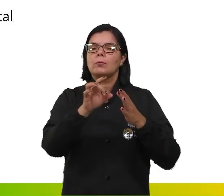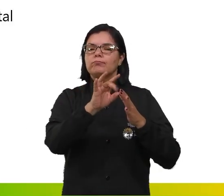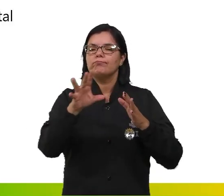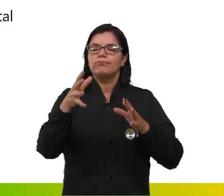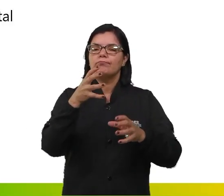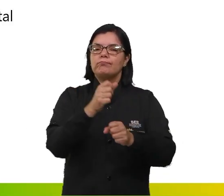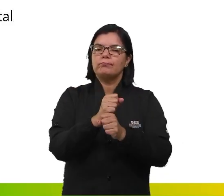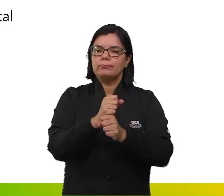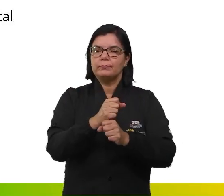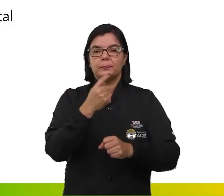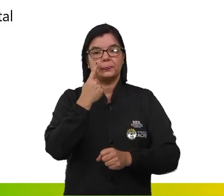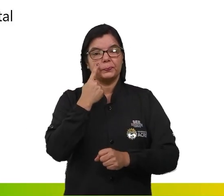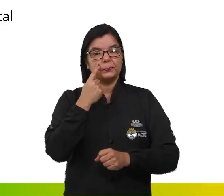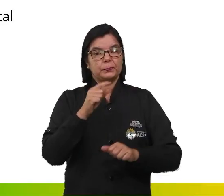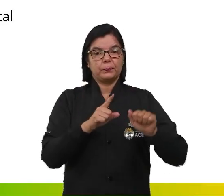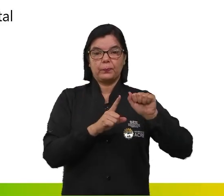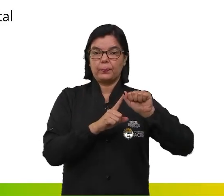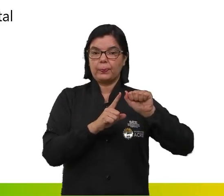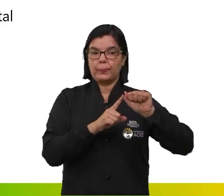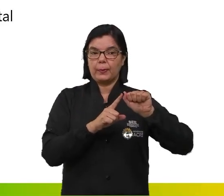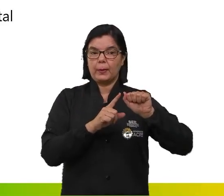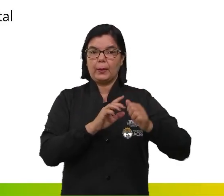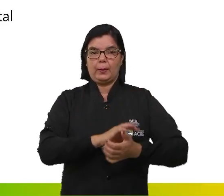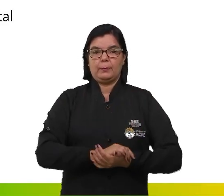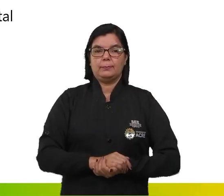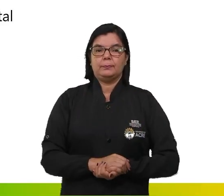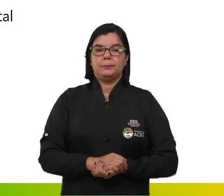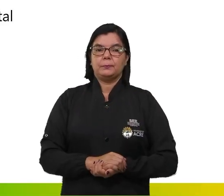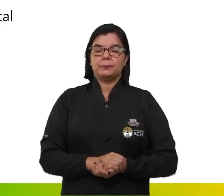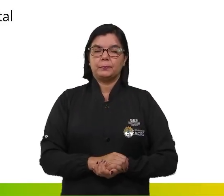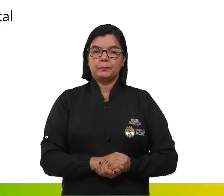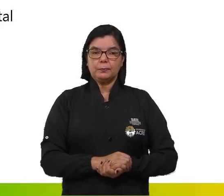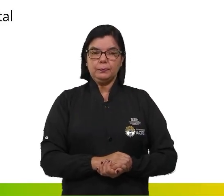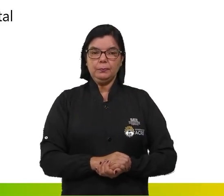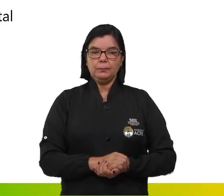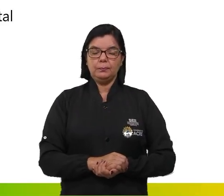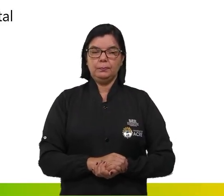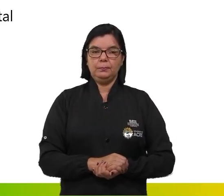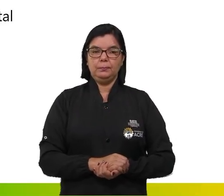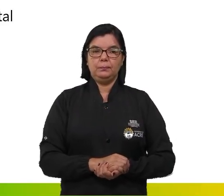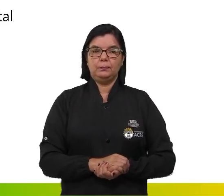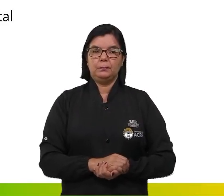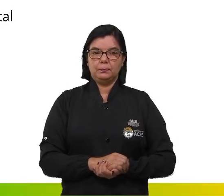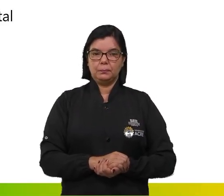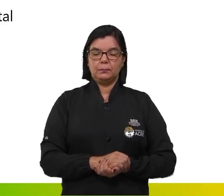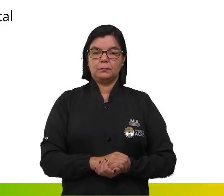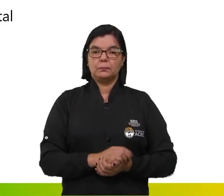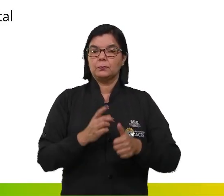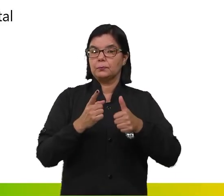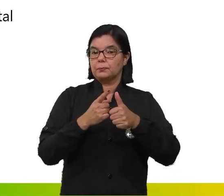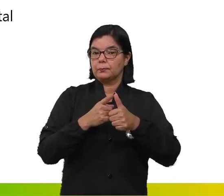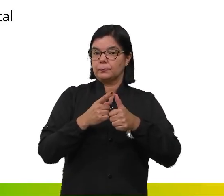terreno? Vamos resolver o item A, que é determinar